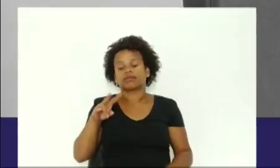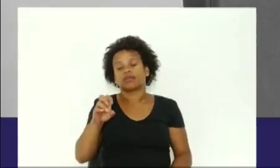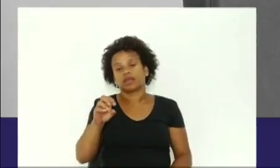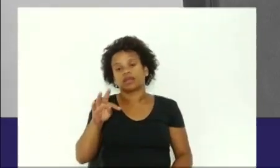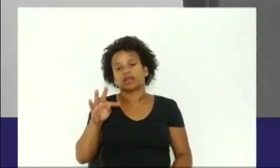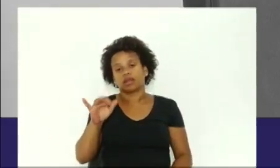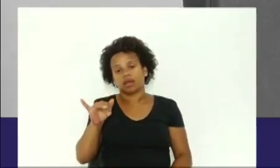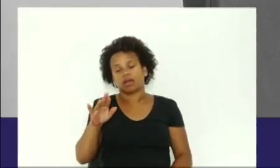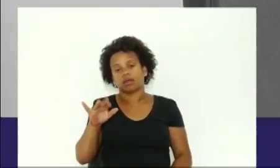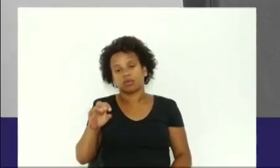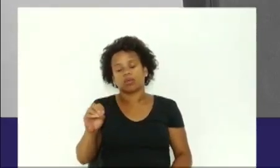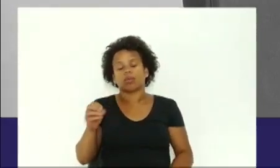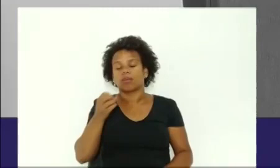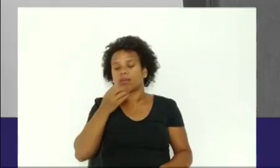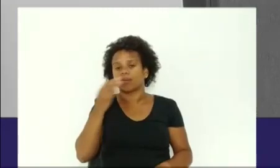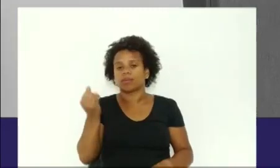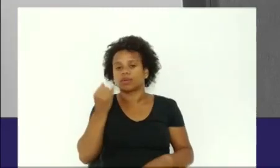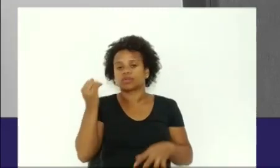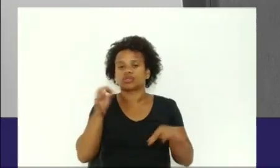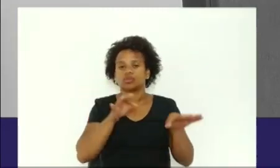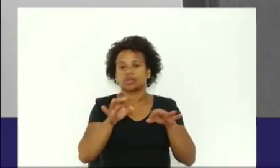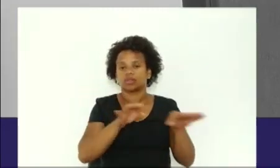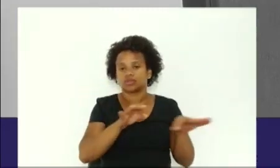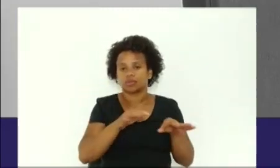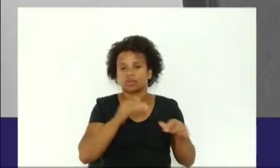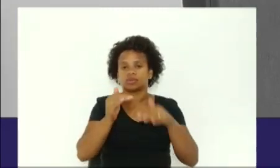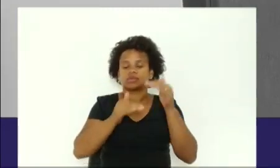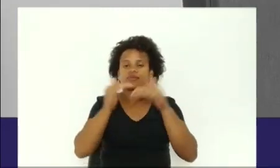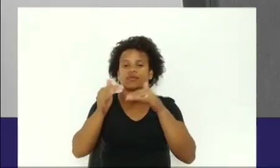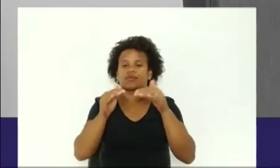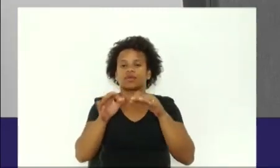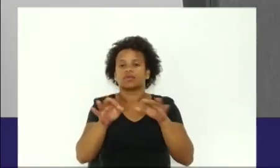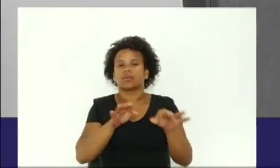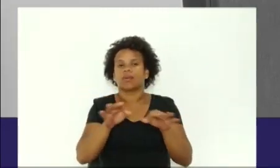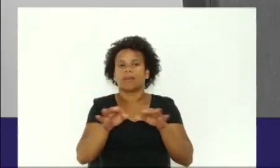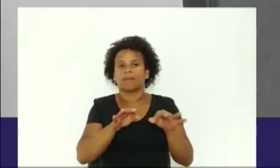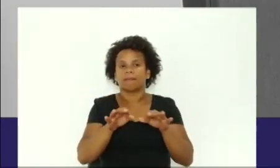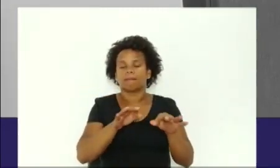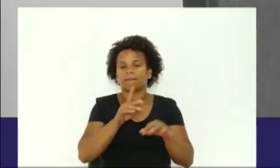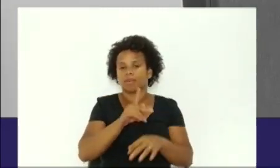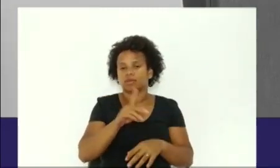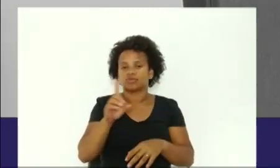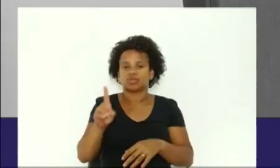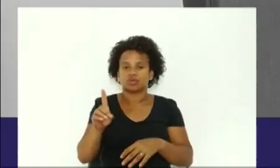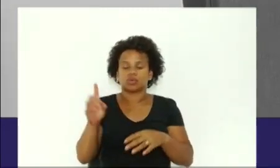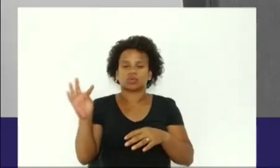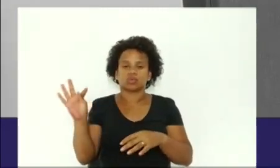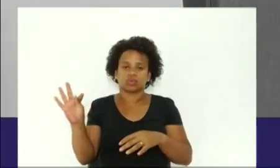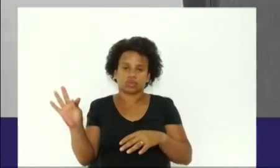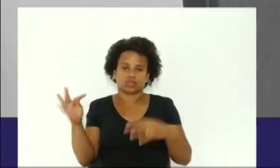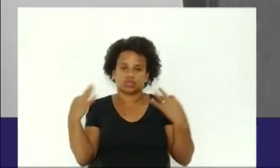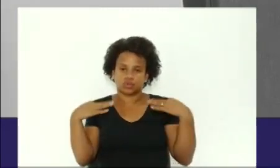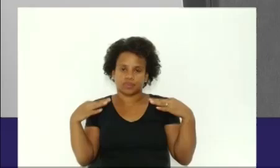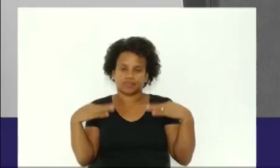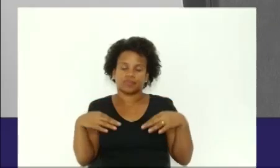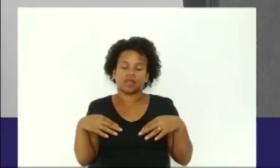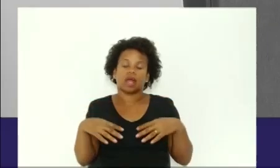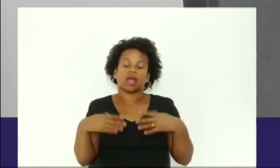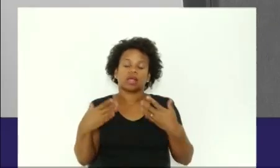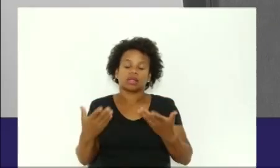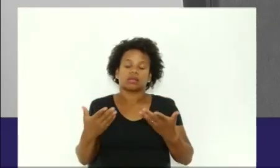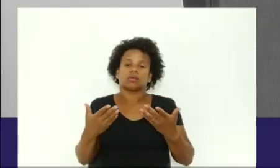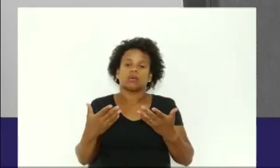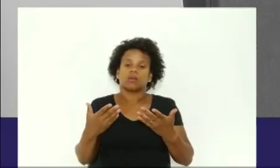para o planejamento e desenvolvimento de um plano diretor turístico. Dessa forma, considerando a